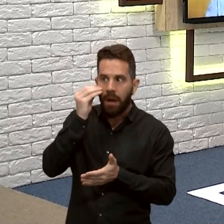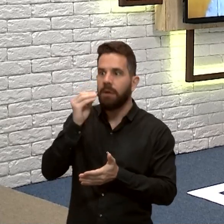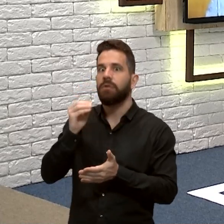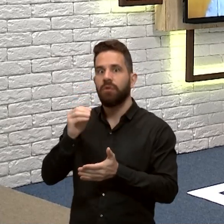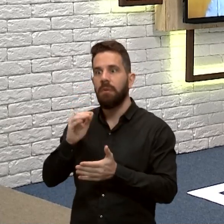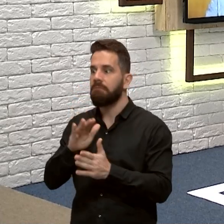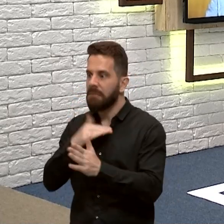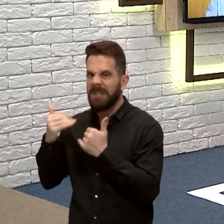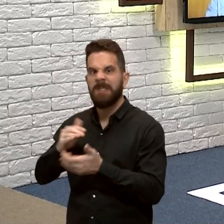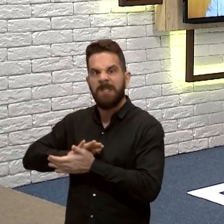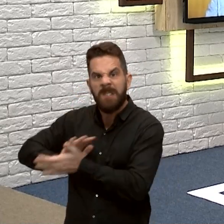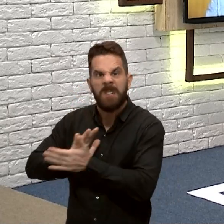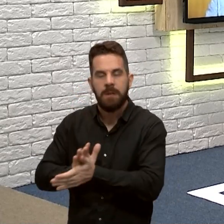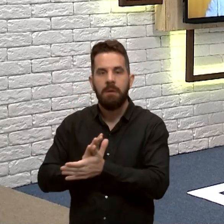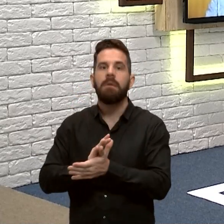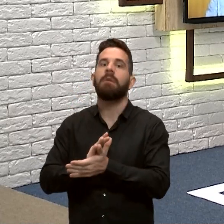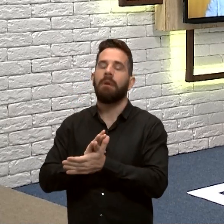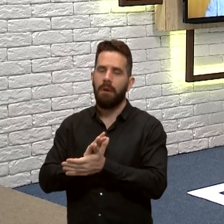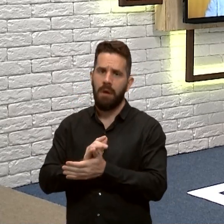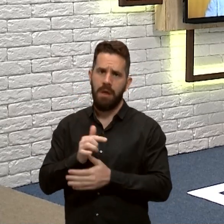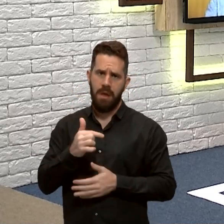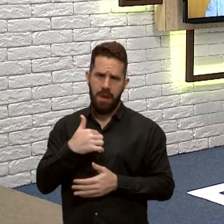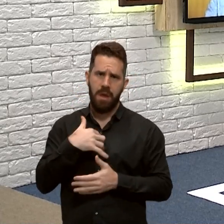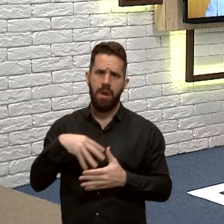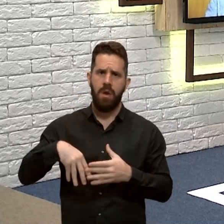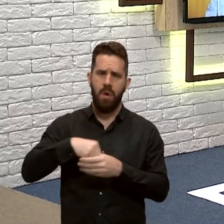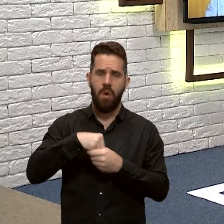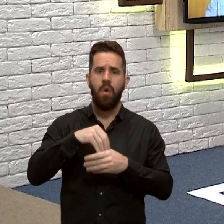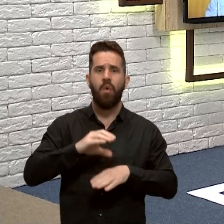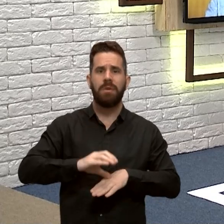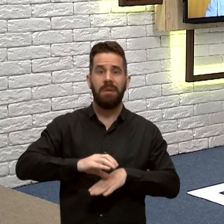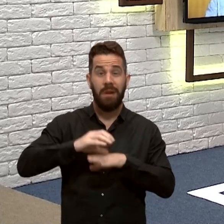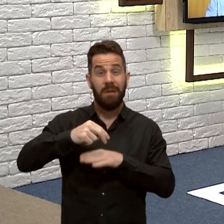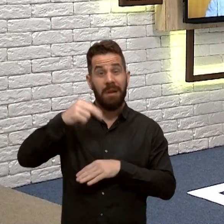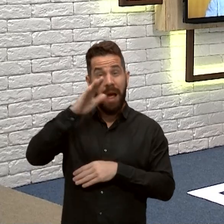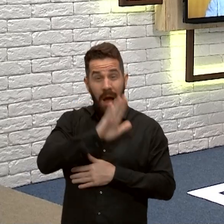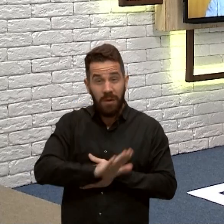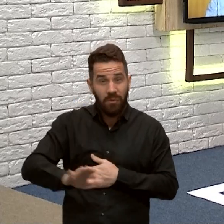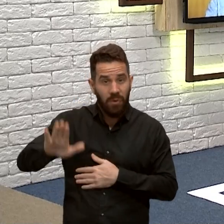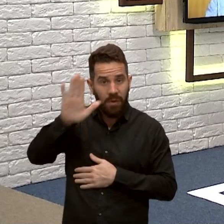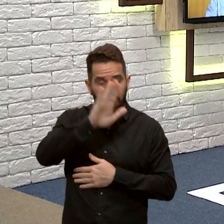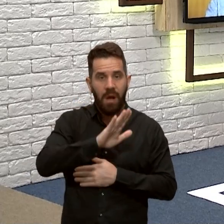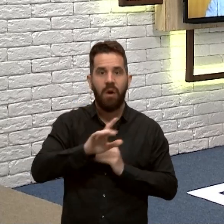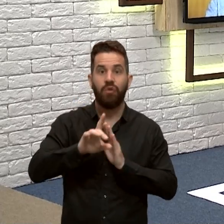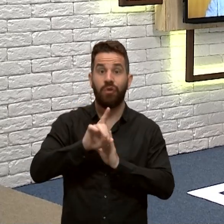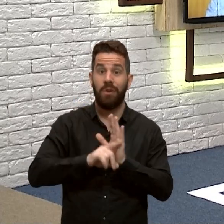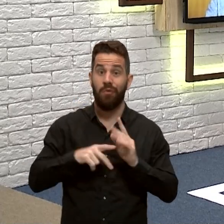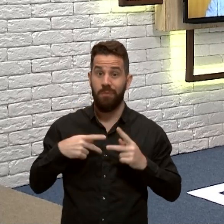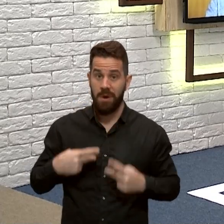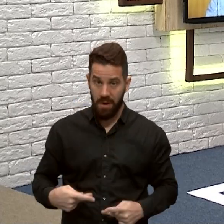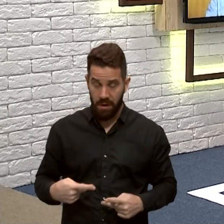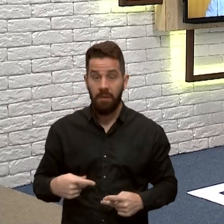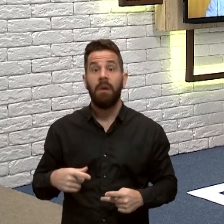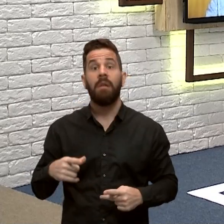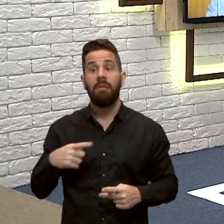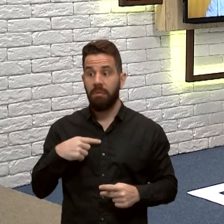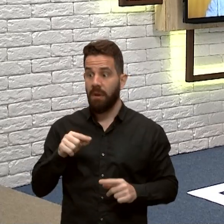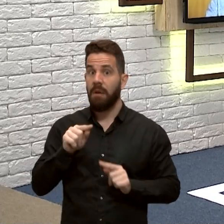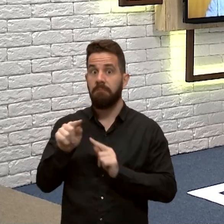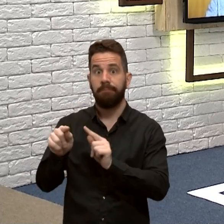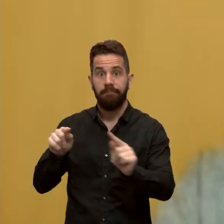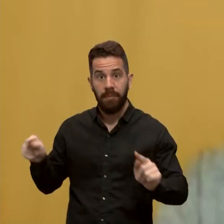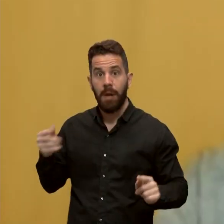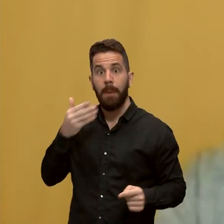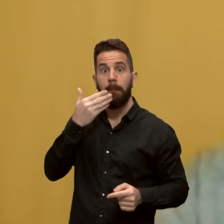tem chamado a atenção, né? Eu atualmente sou Conselheiro Nacional de Direitos Humanos e essa é uma pauta que tem chegado ao Conselho Nacional de Direitos Humanos com muita